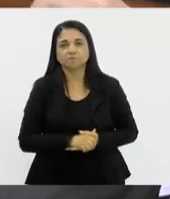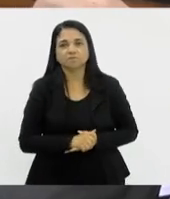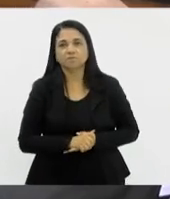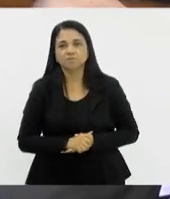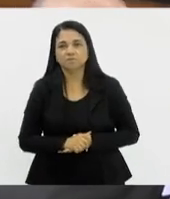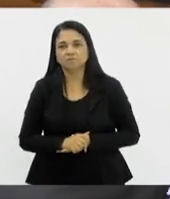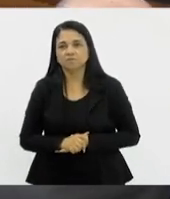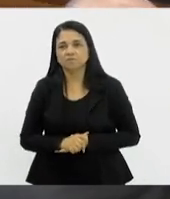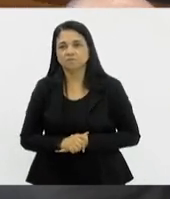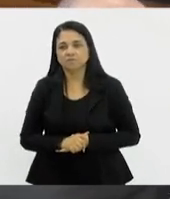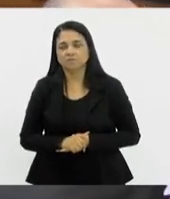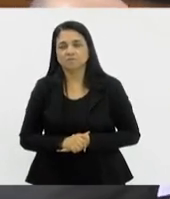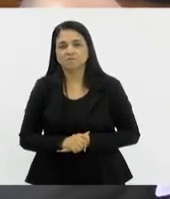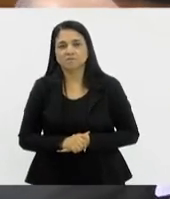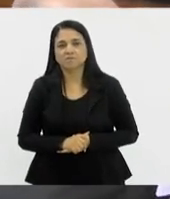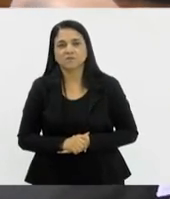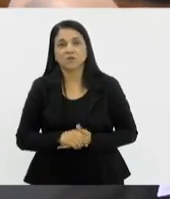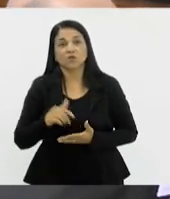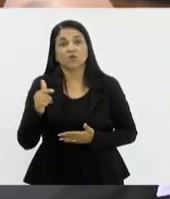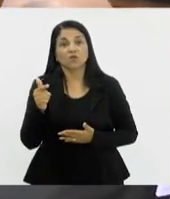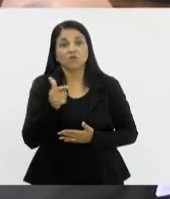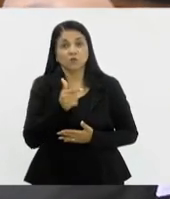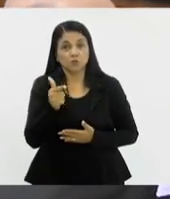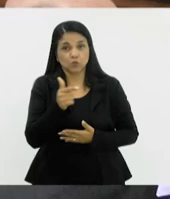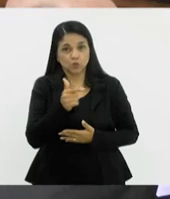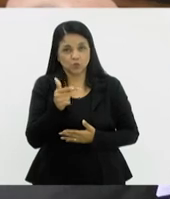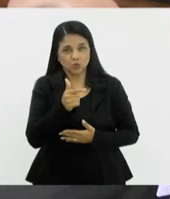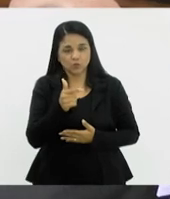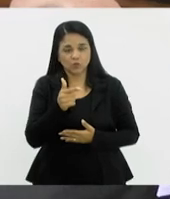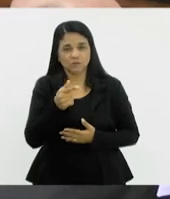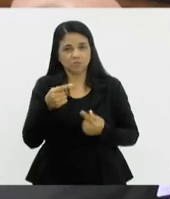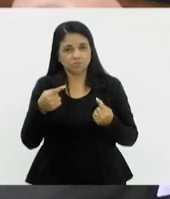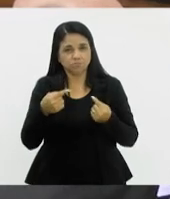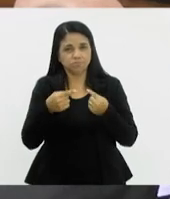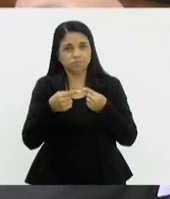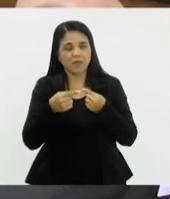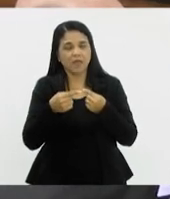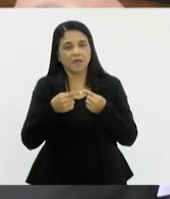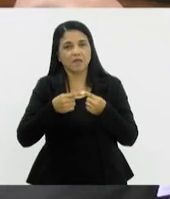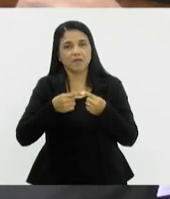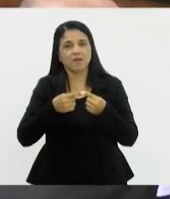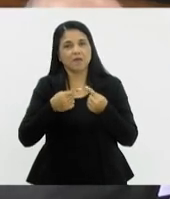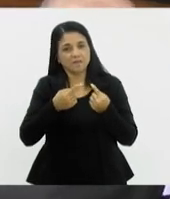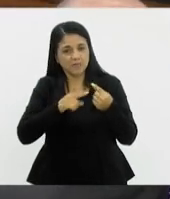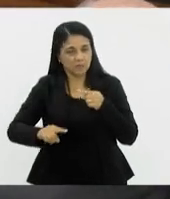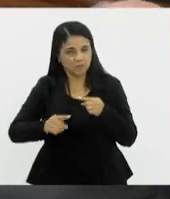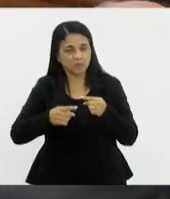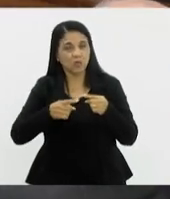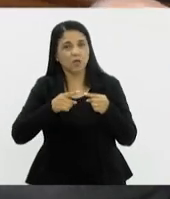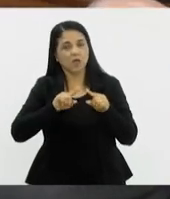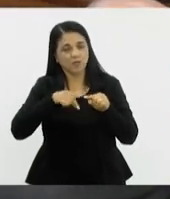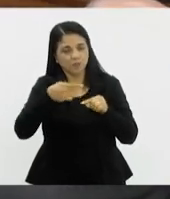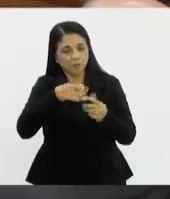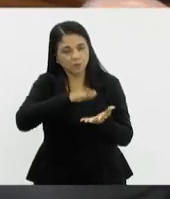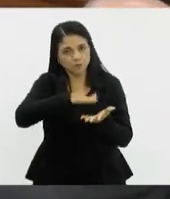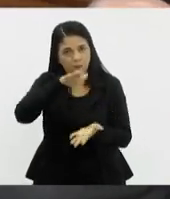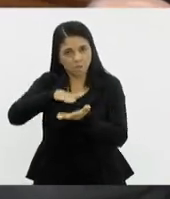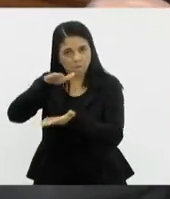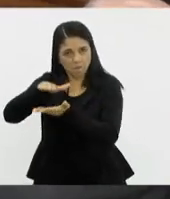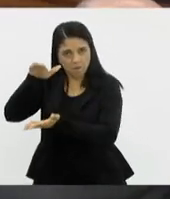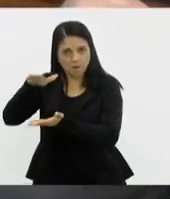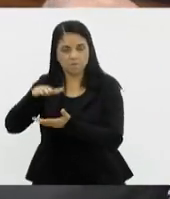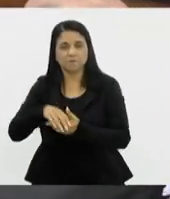Então, vamos votar o 22, que é ilegalidade, não é inconstitucionalidade. Na sequência, a gente vota em bloco as